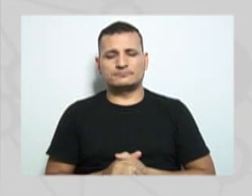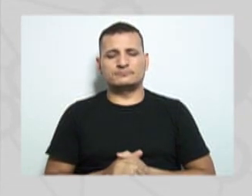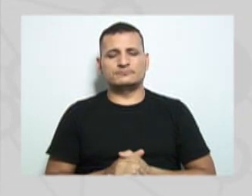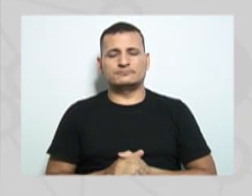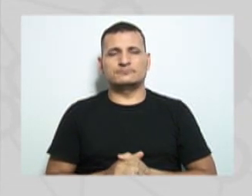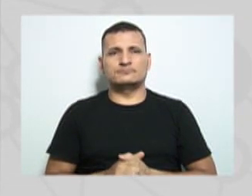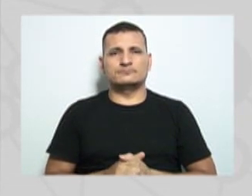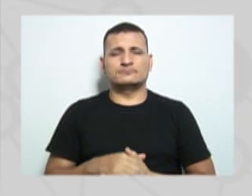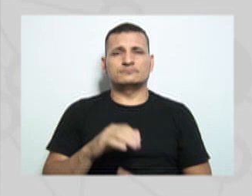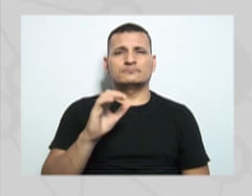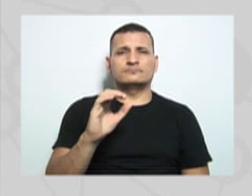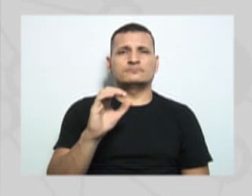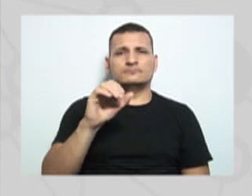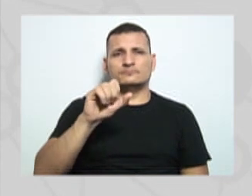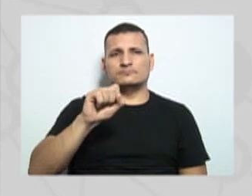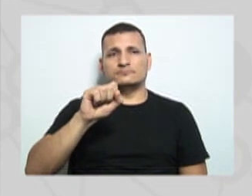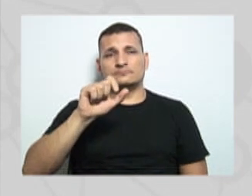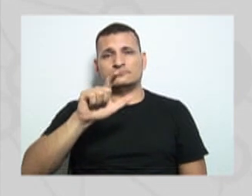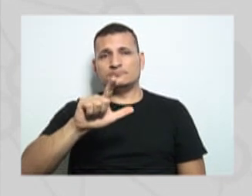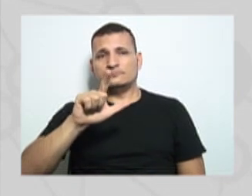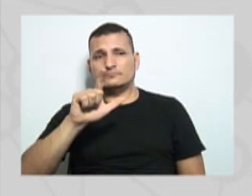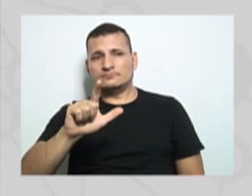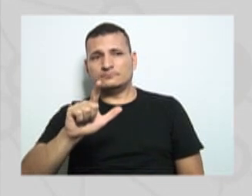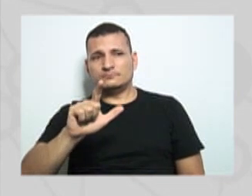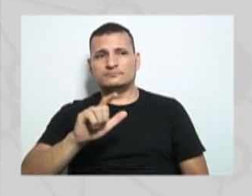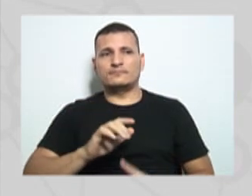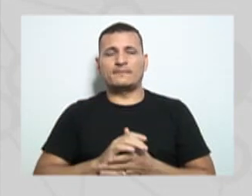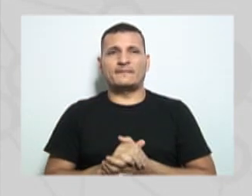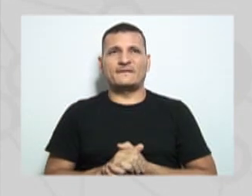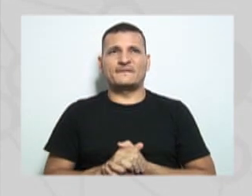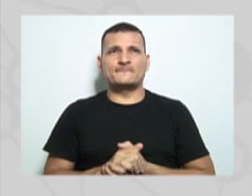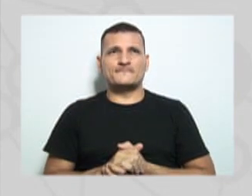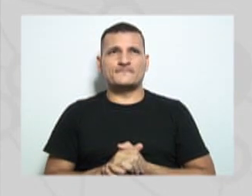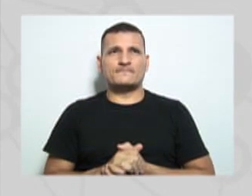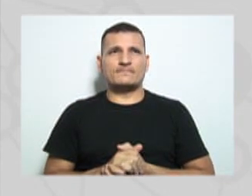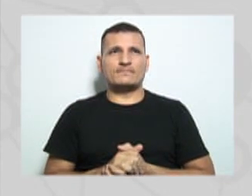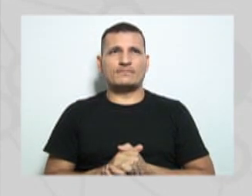A contribuição social sobre o lucro líquido, vamos lá.